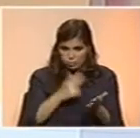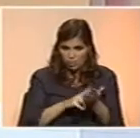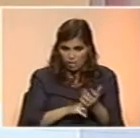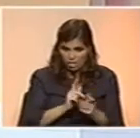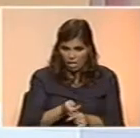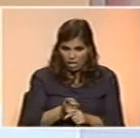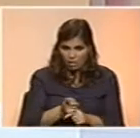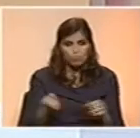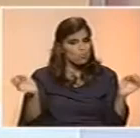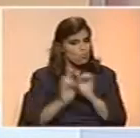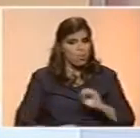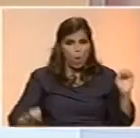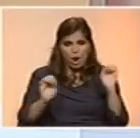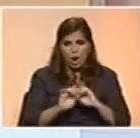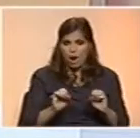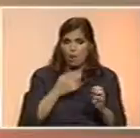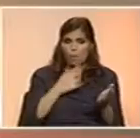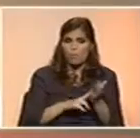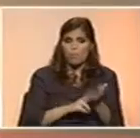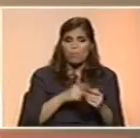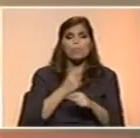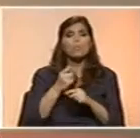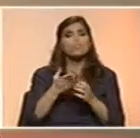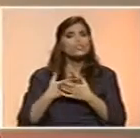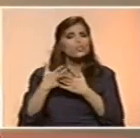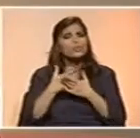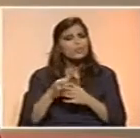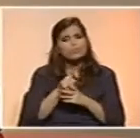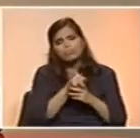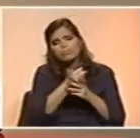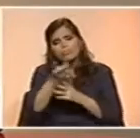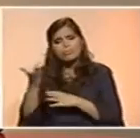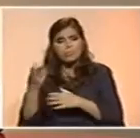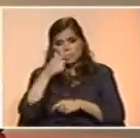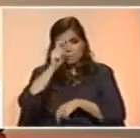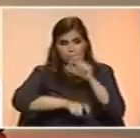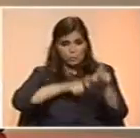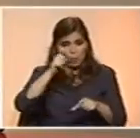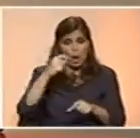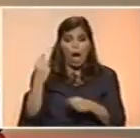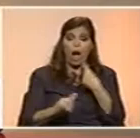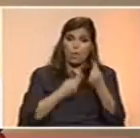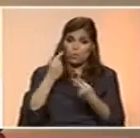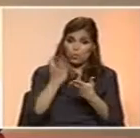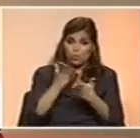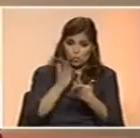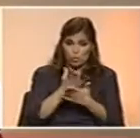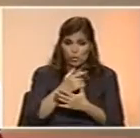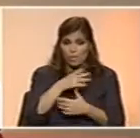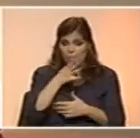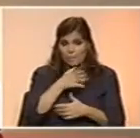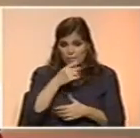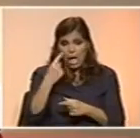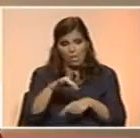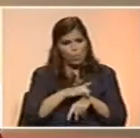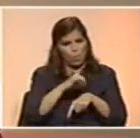não está comprovado. Muito é engraçado bem. Porque têm feito vários estudos populacionais e apesar de que alguns estudos apontam que há uma série